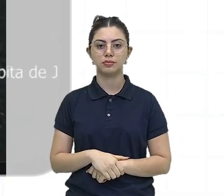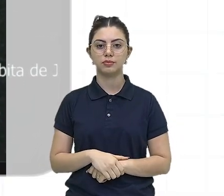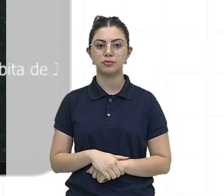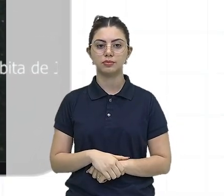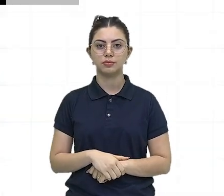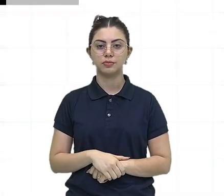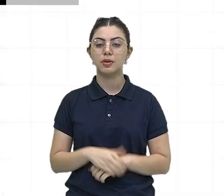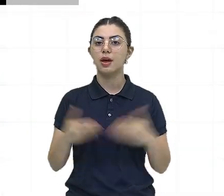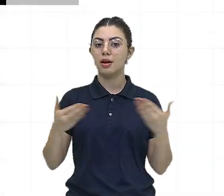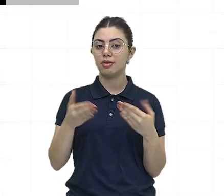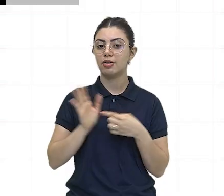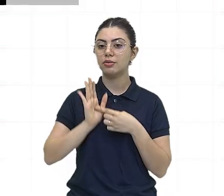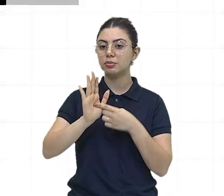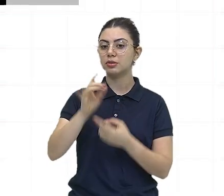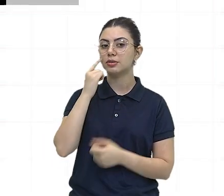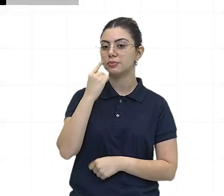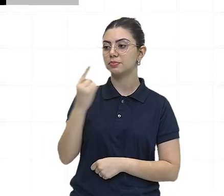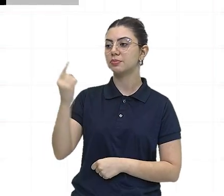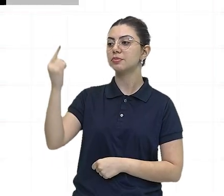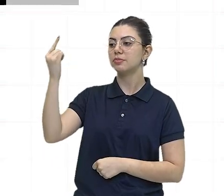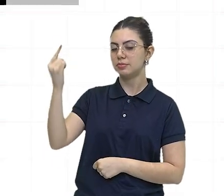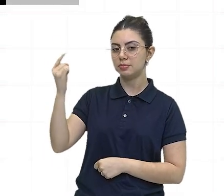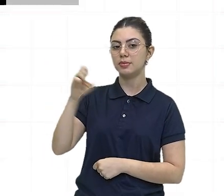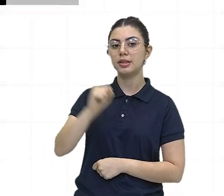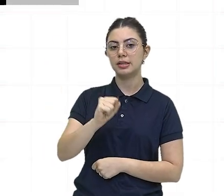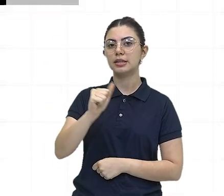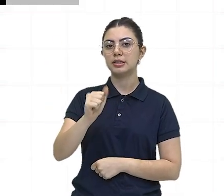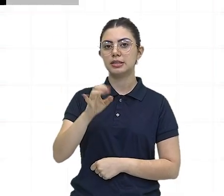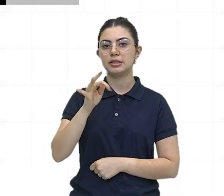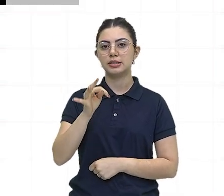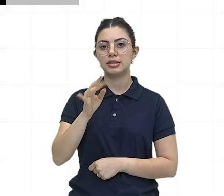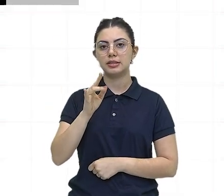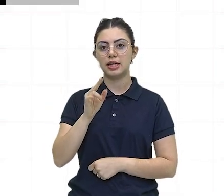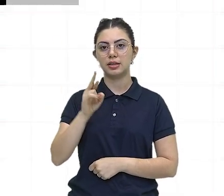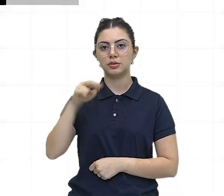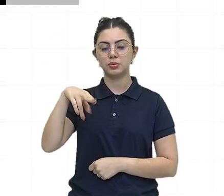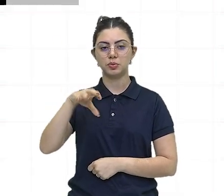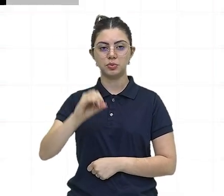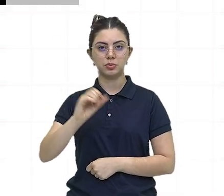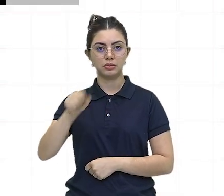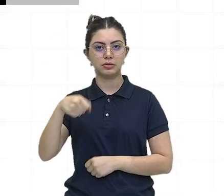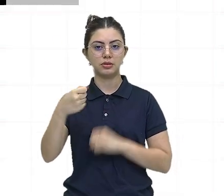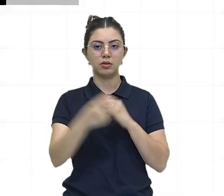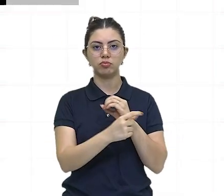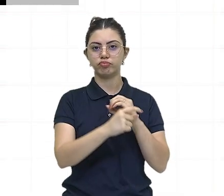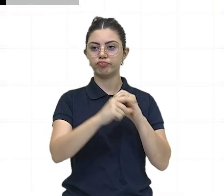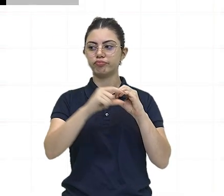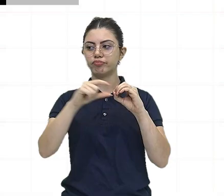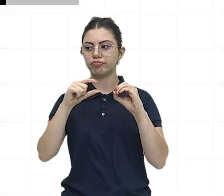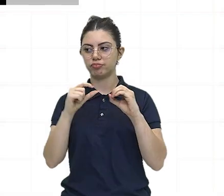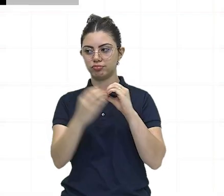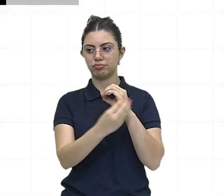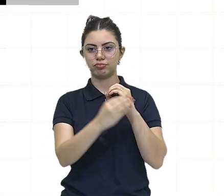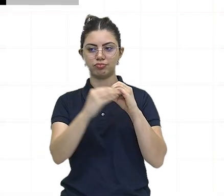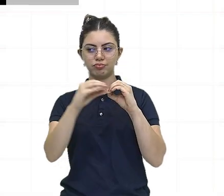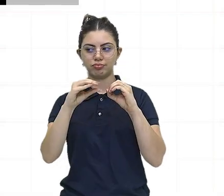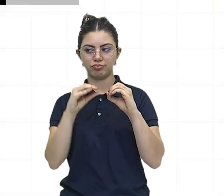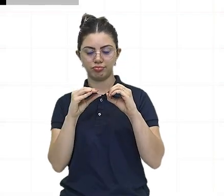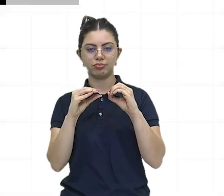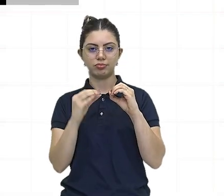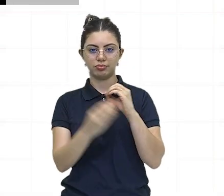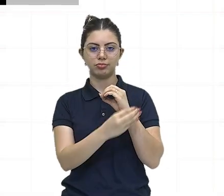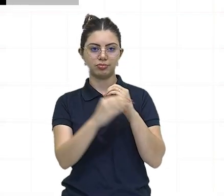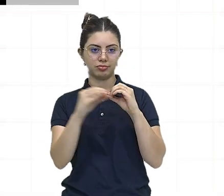Saturno, agora para vocês, é conhecido por seus impressionantes anéis, que são compostos principalmente de gelo, poeira